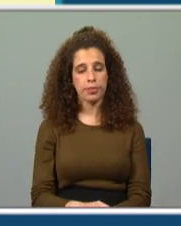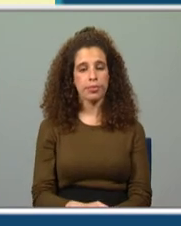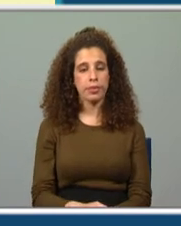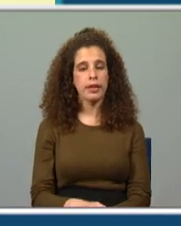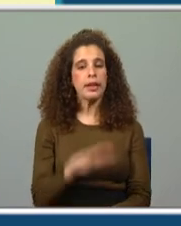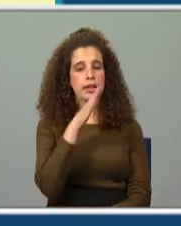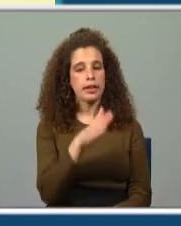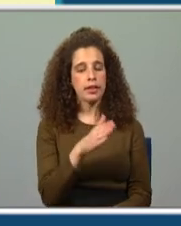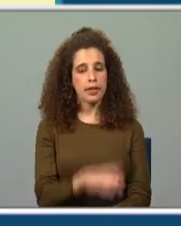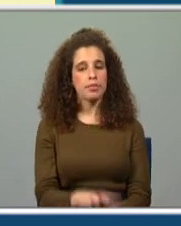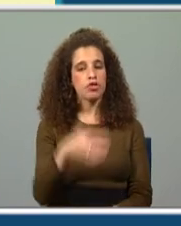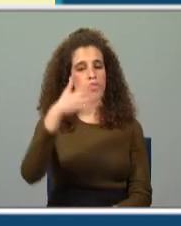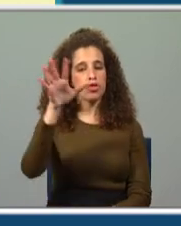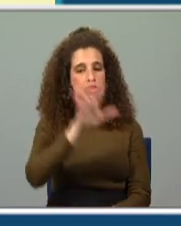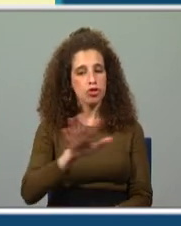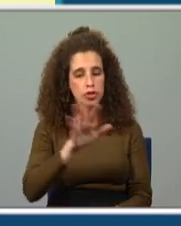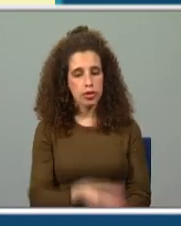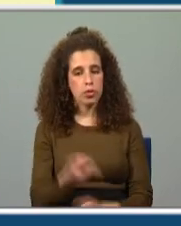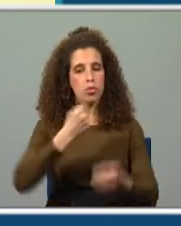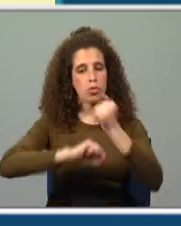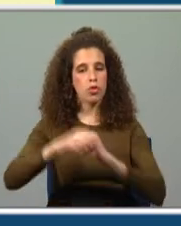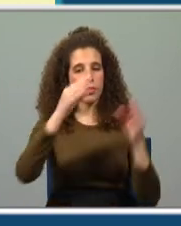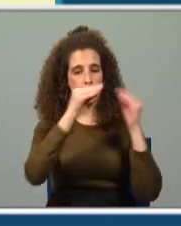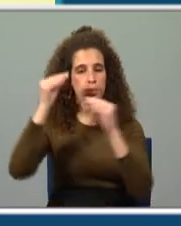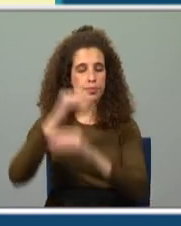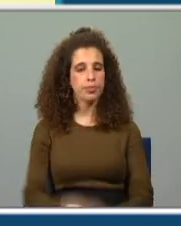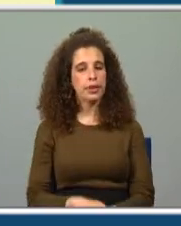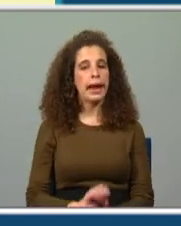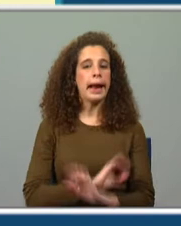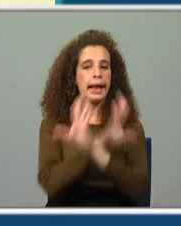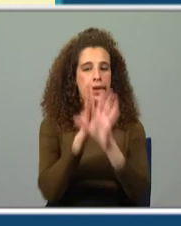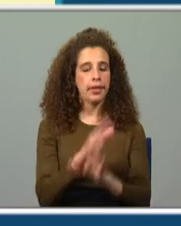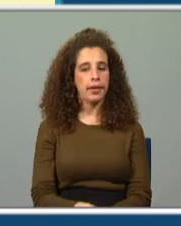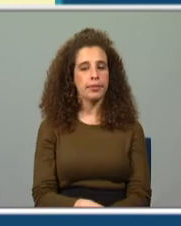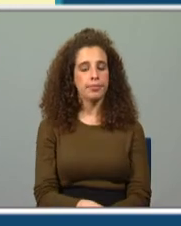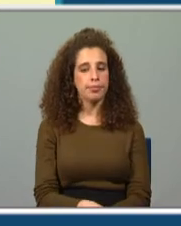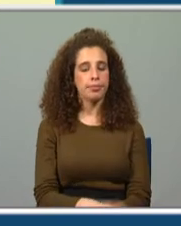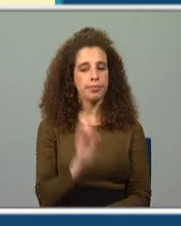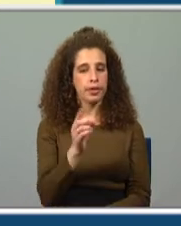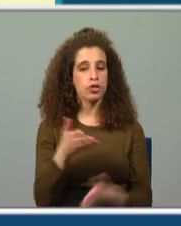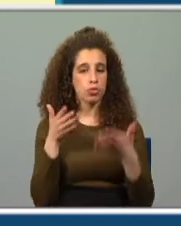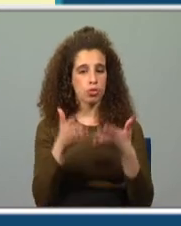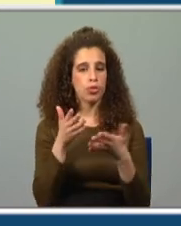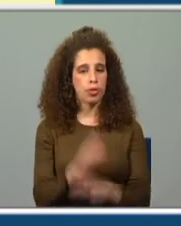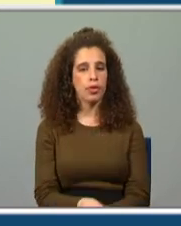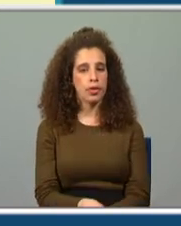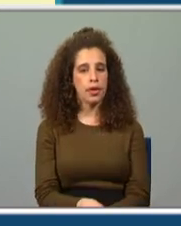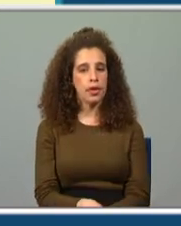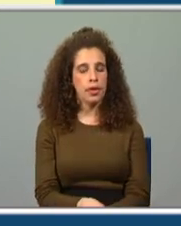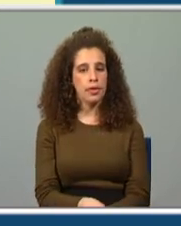vai indicar reações, gestos ou movimentações das personagens. Obviamente em playback, aqui já vos ajudei, é